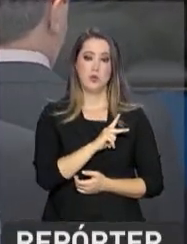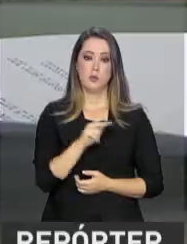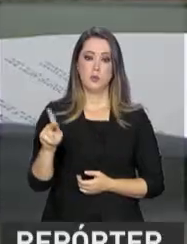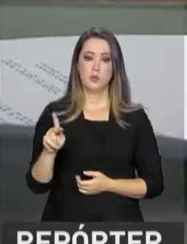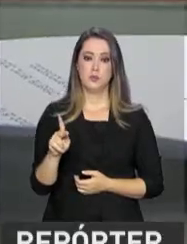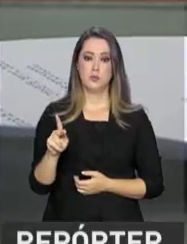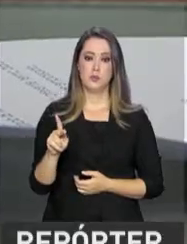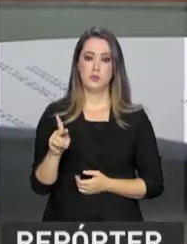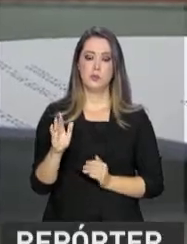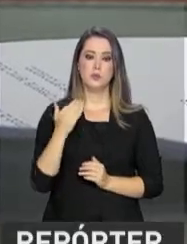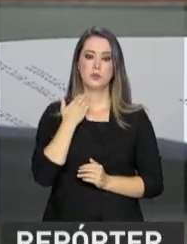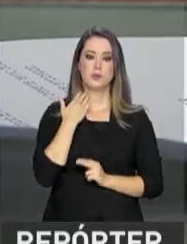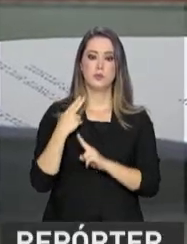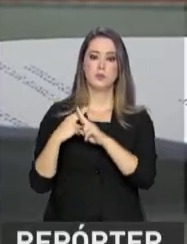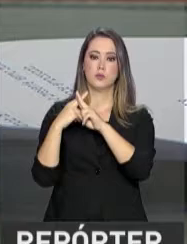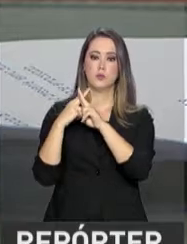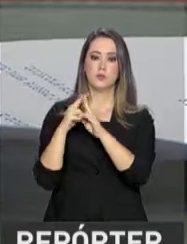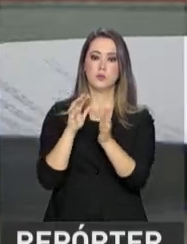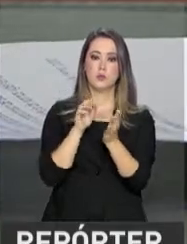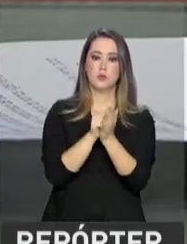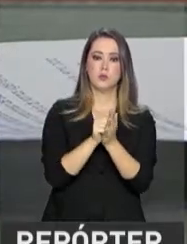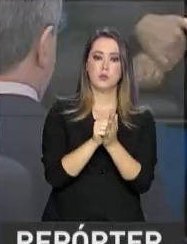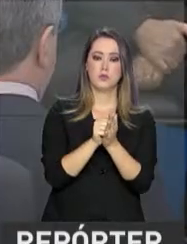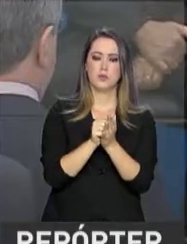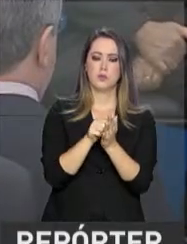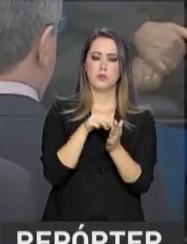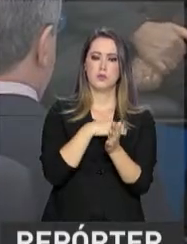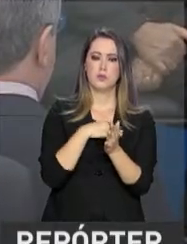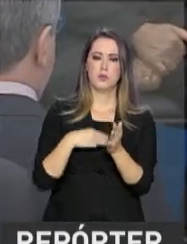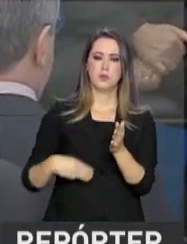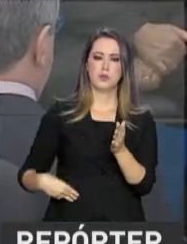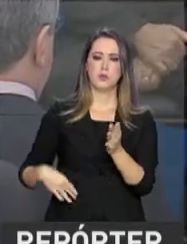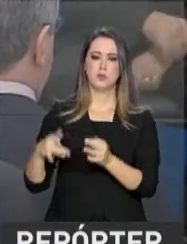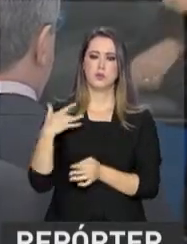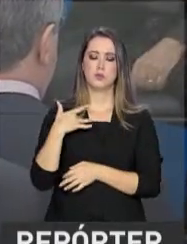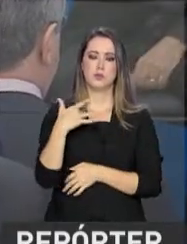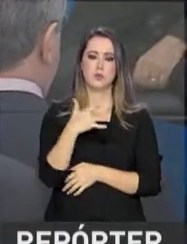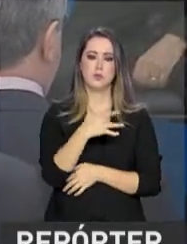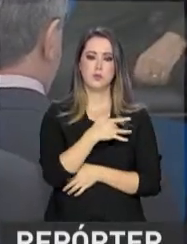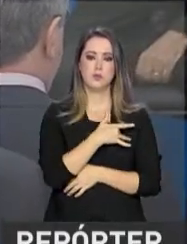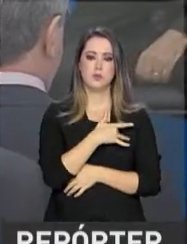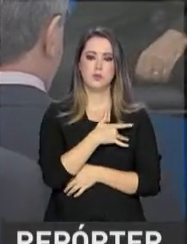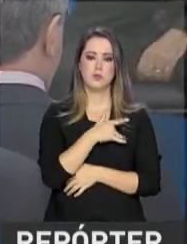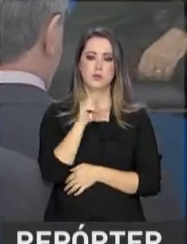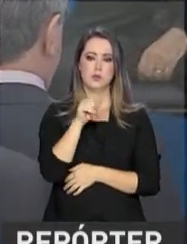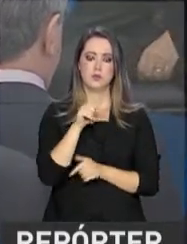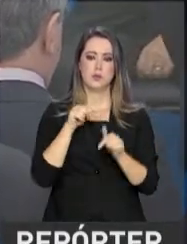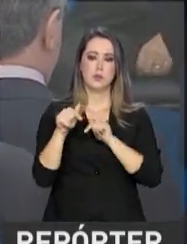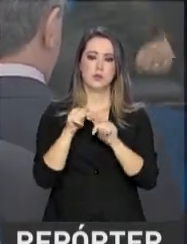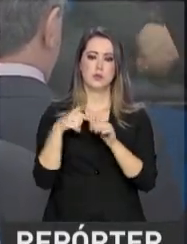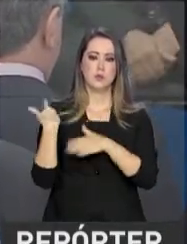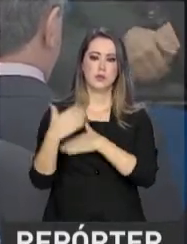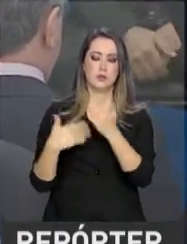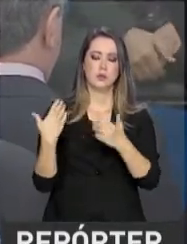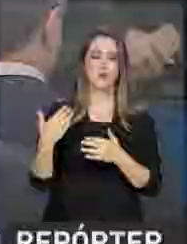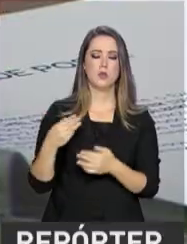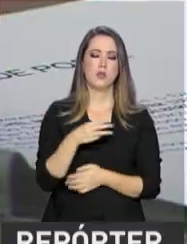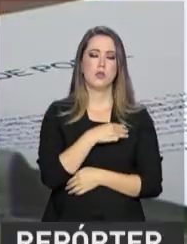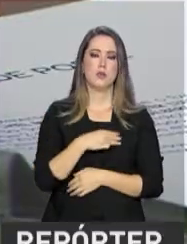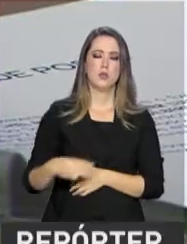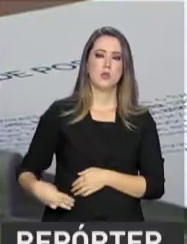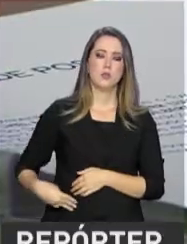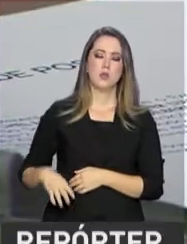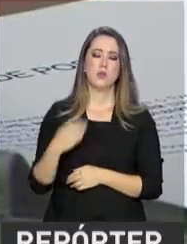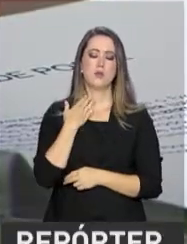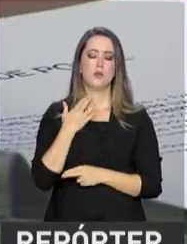e assumir o ministério da saúde no lugar de ricardo barros funcionário de carreira da caixa há 37 anos